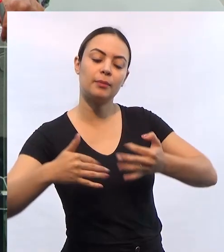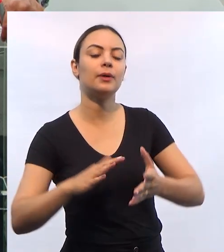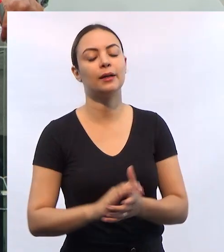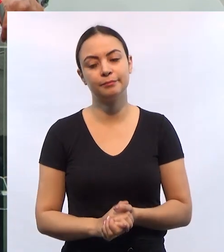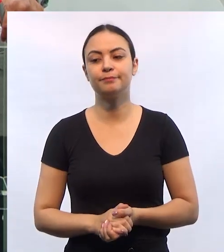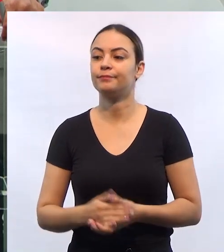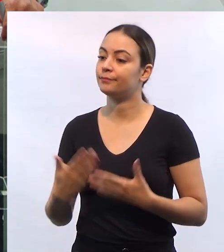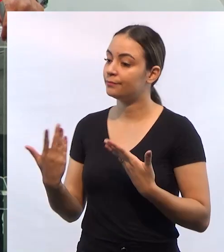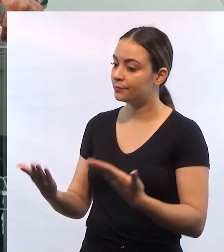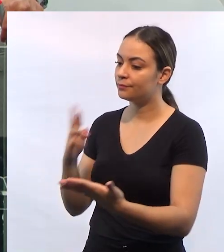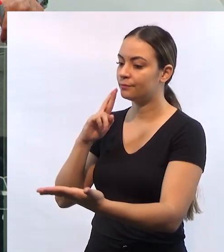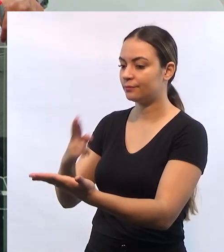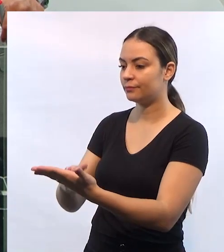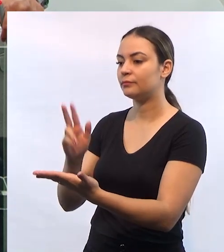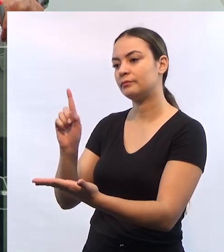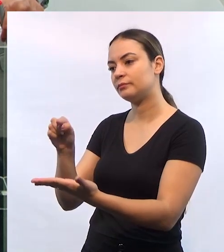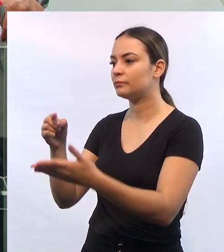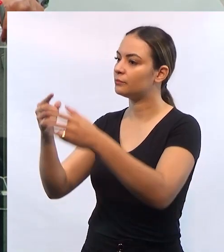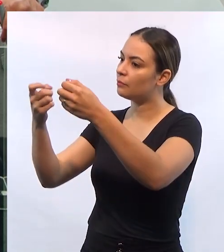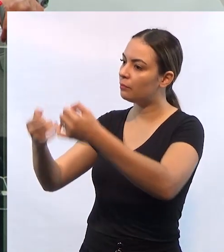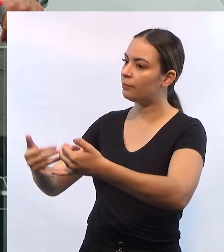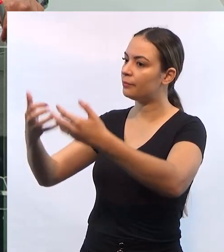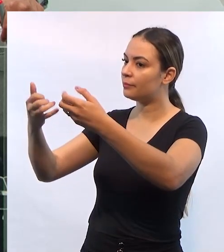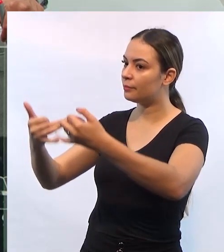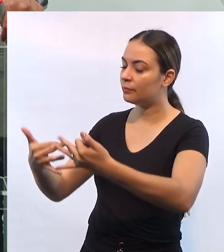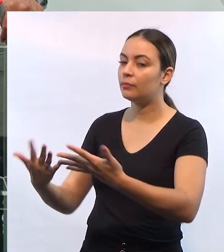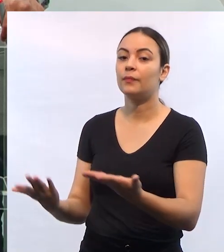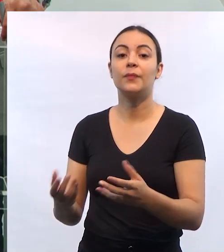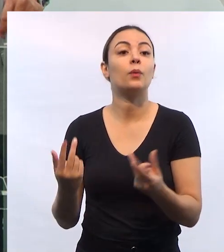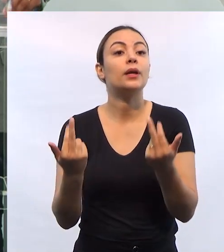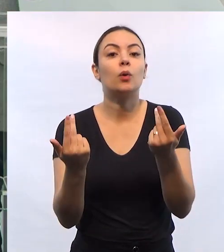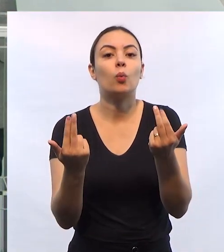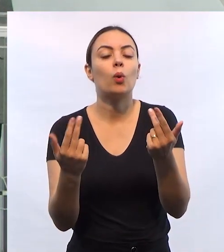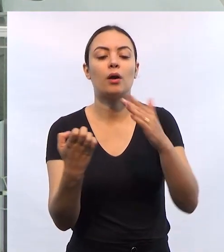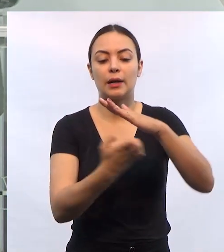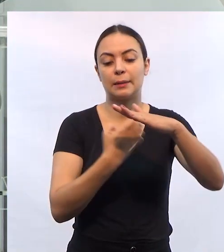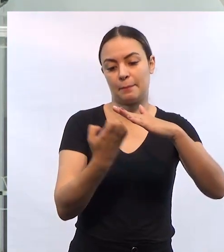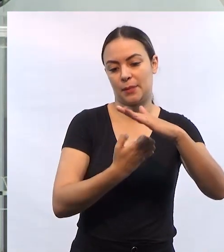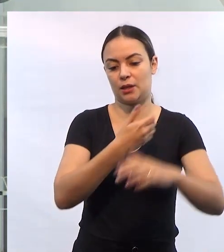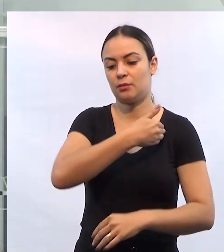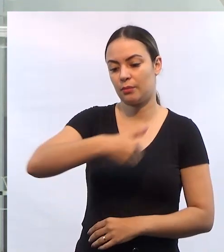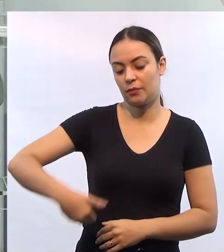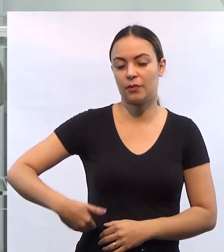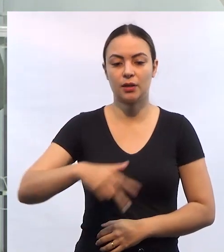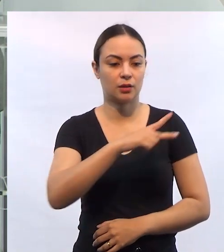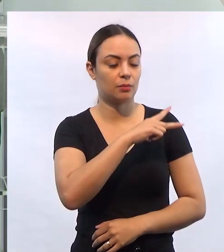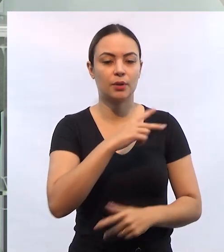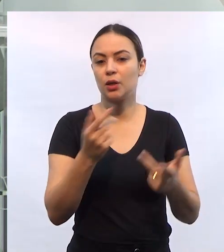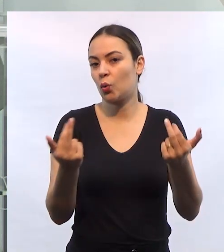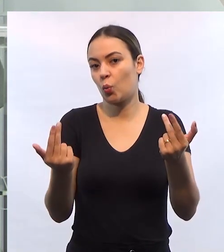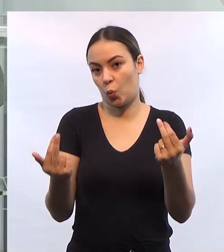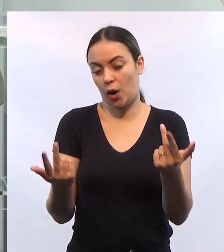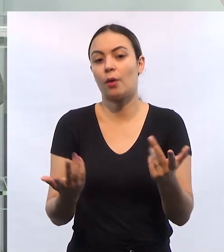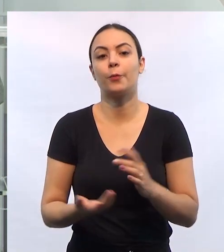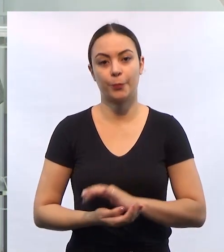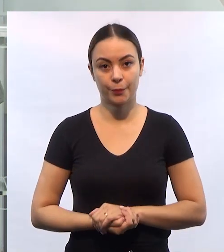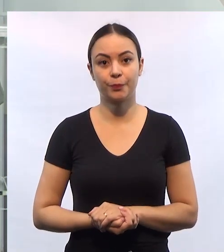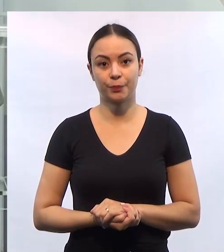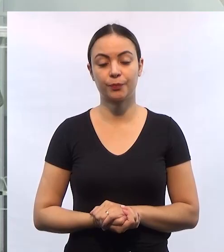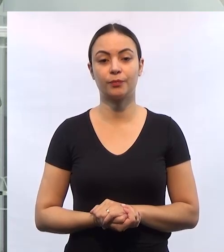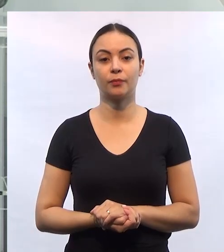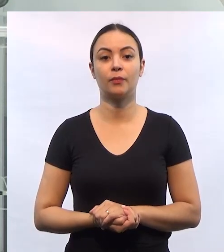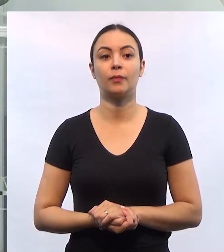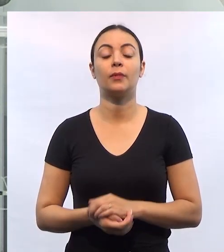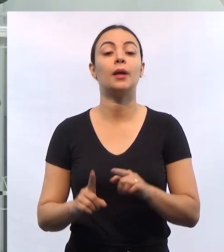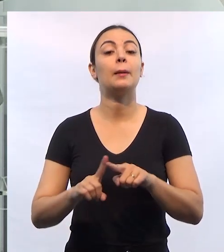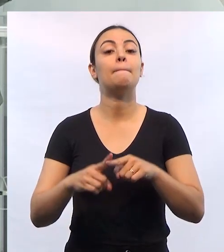Tá? Mais na privada do que na pública, até porque a pública, como eu falei para vocês, ela é regida por lei. Então, muitas vezes a